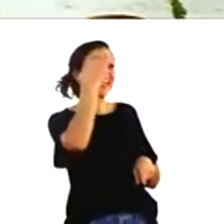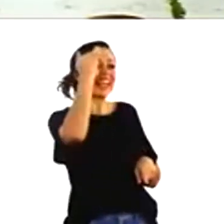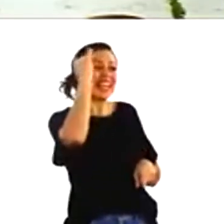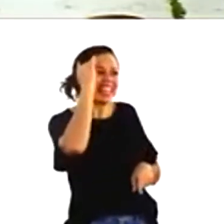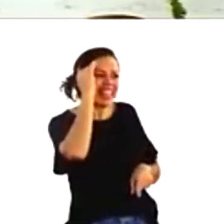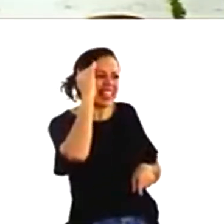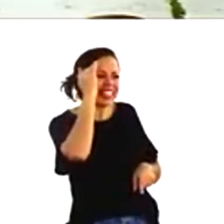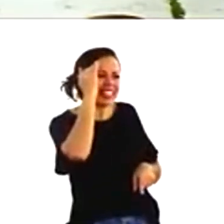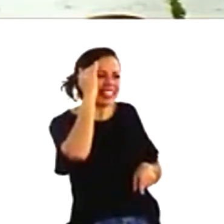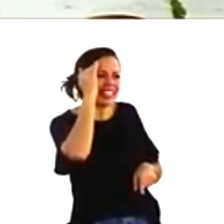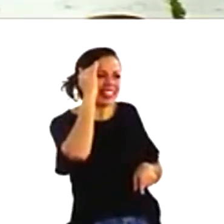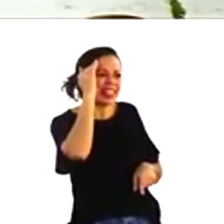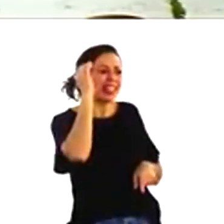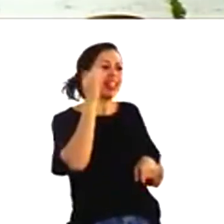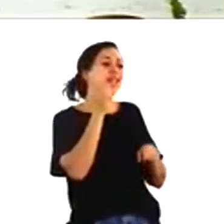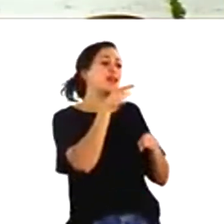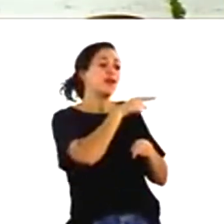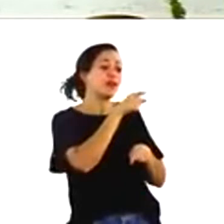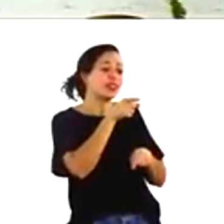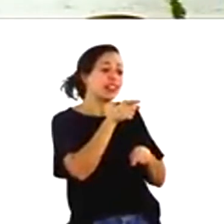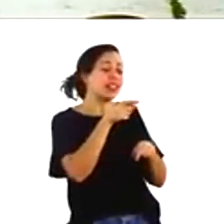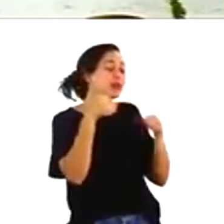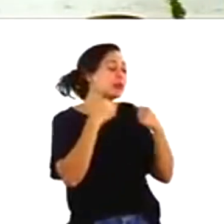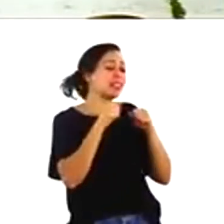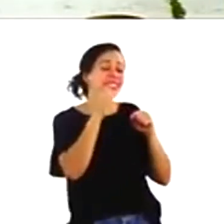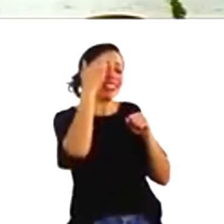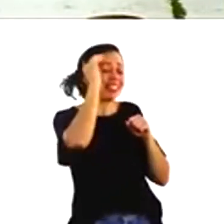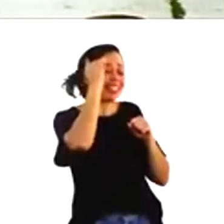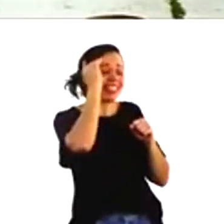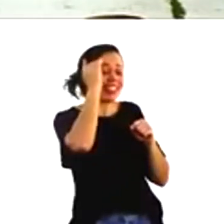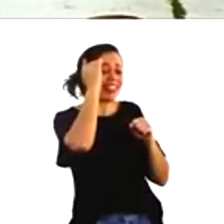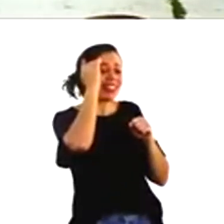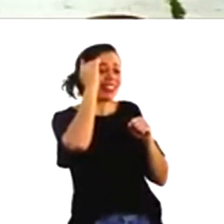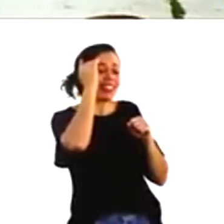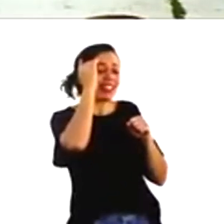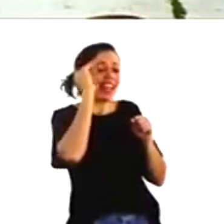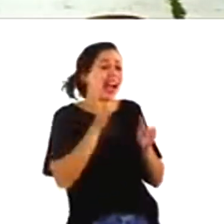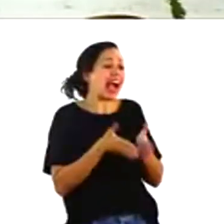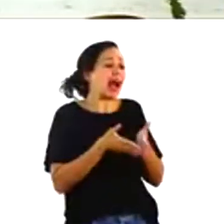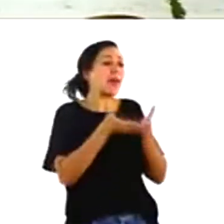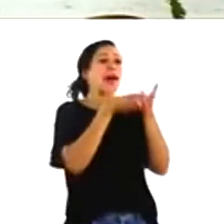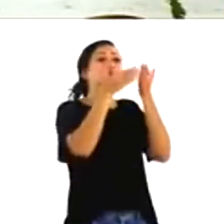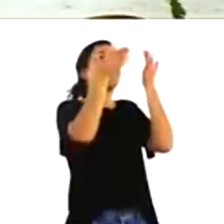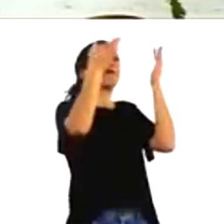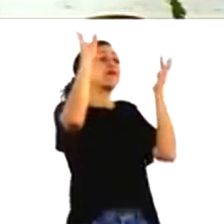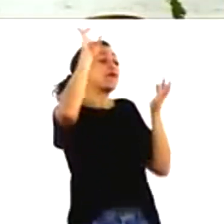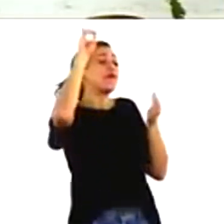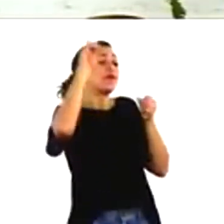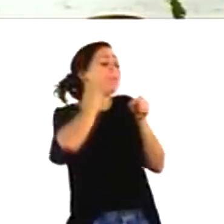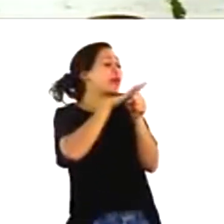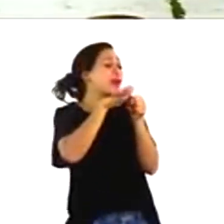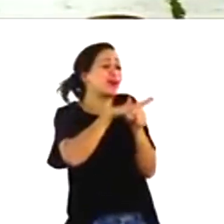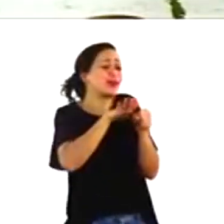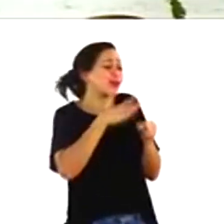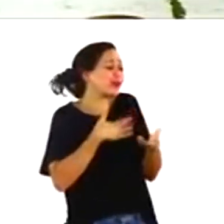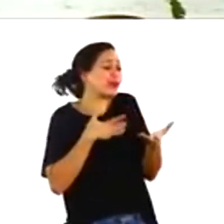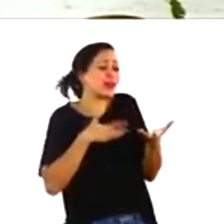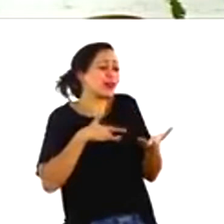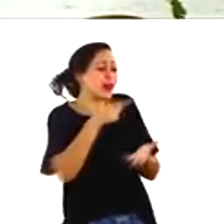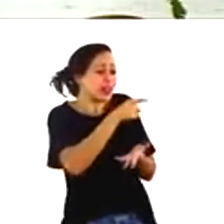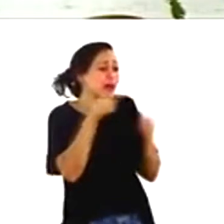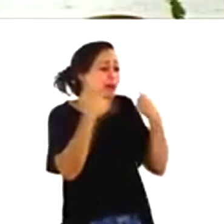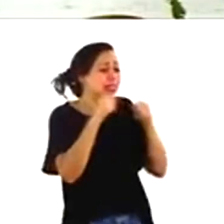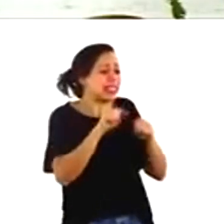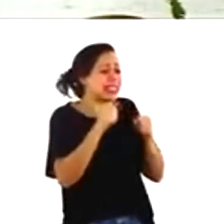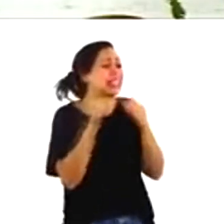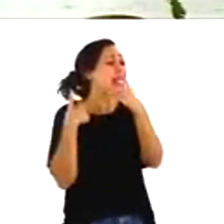Paulo pede iluminação, que os leve a ter esperança. Esperança na Bíblia não é alguma coisa incerta,